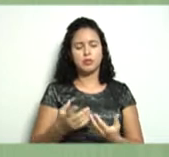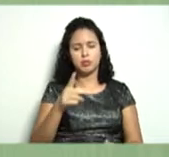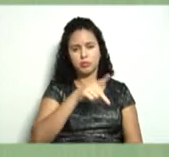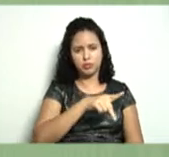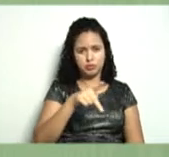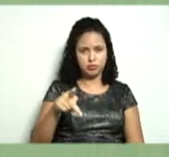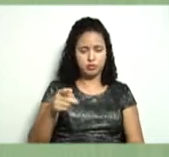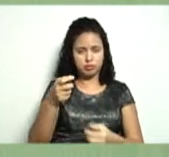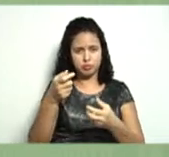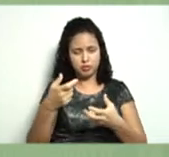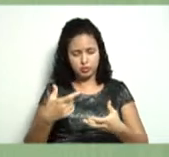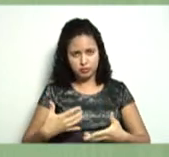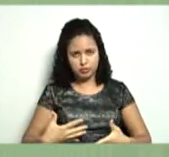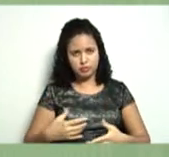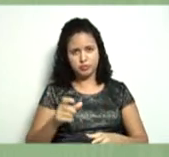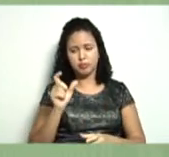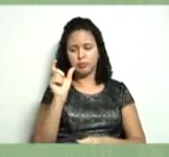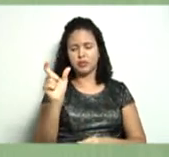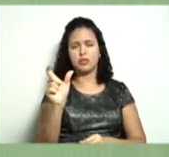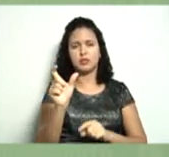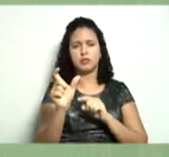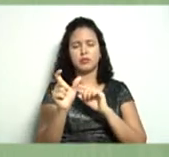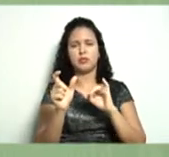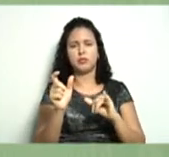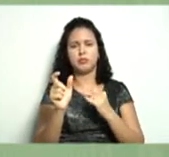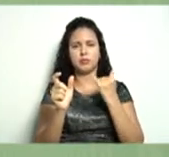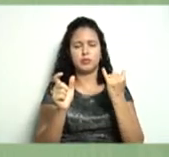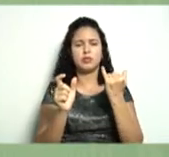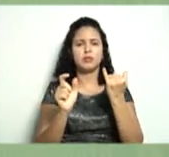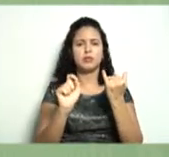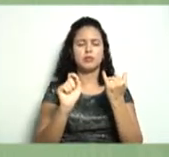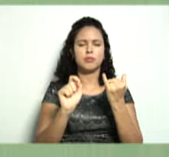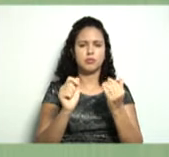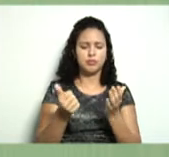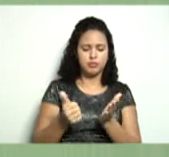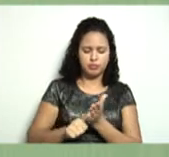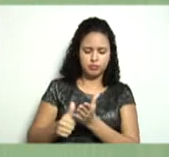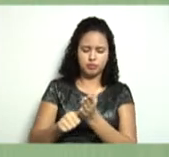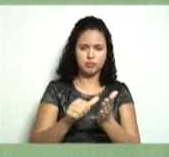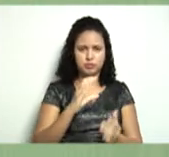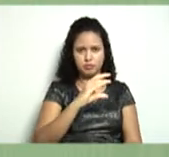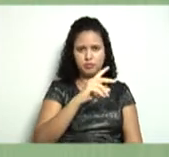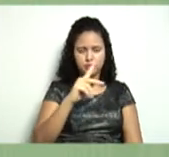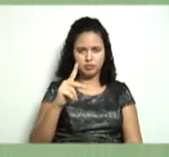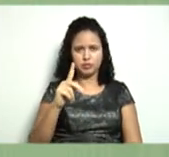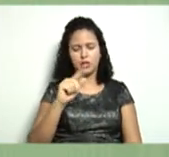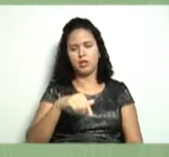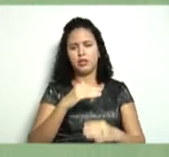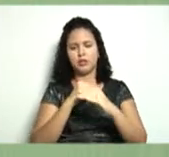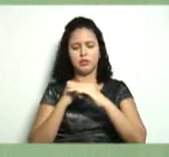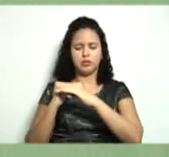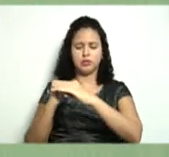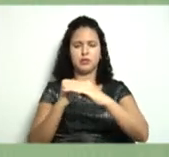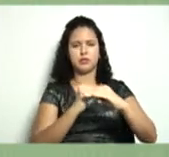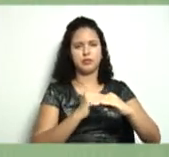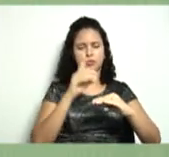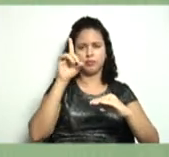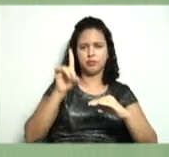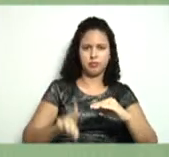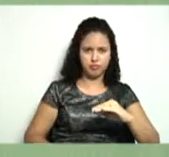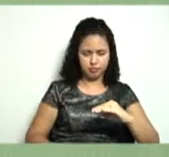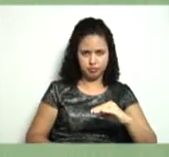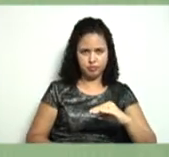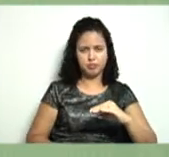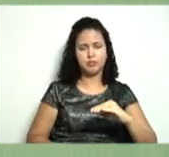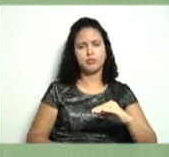leu uma palavrinha muito importante, que os associados das cooperativas têm igualdade de direitos, sendo-lhes